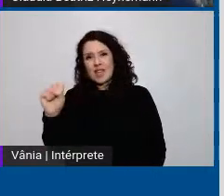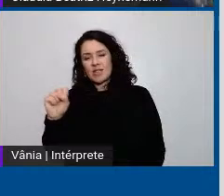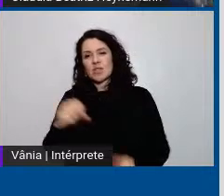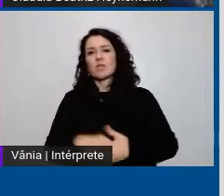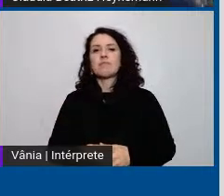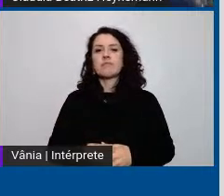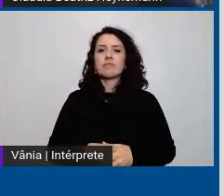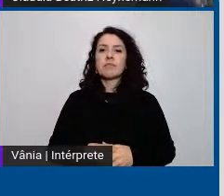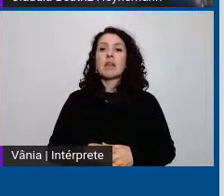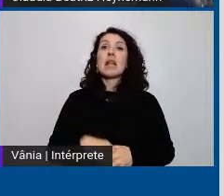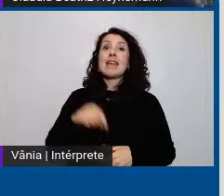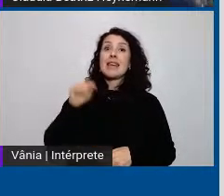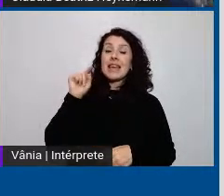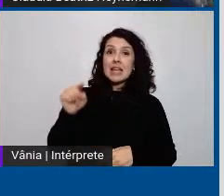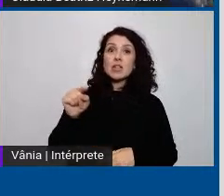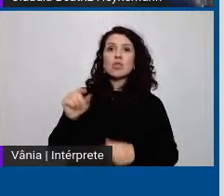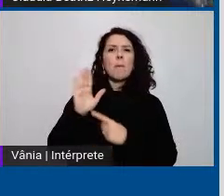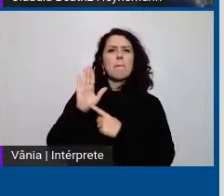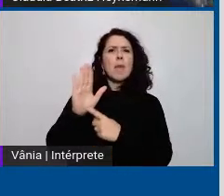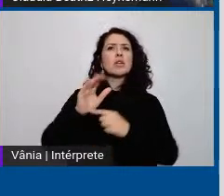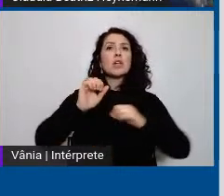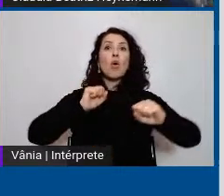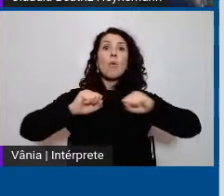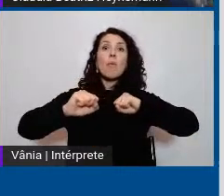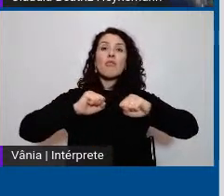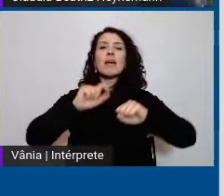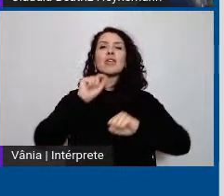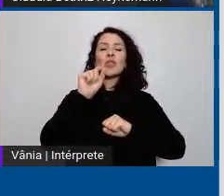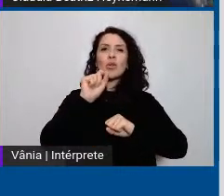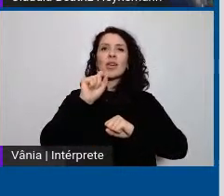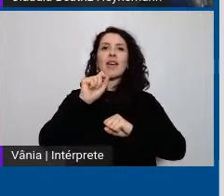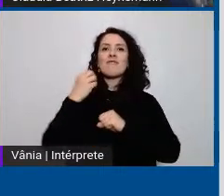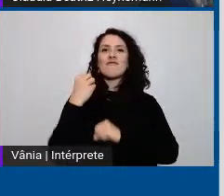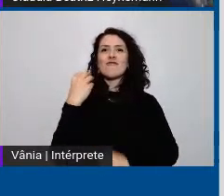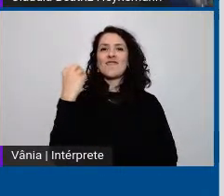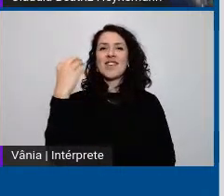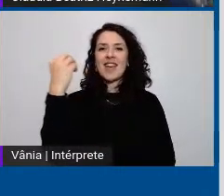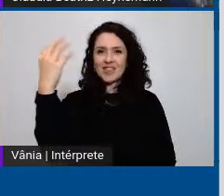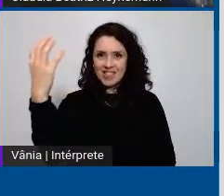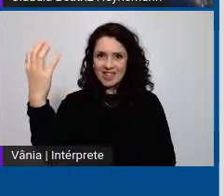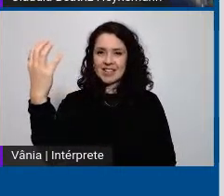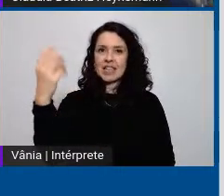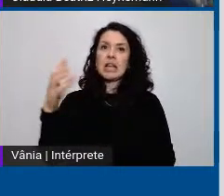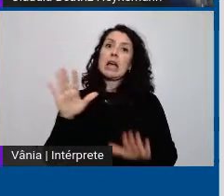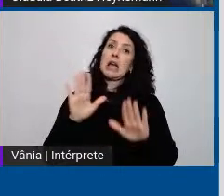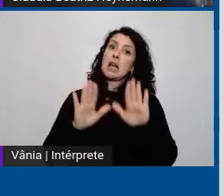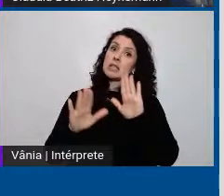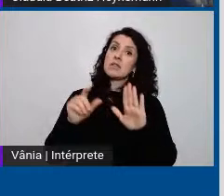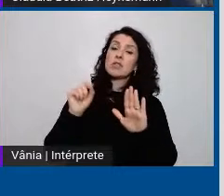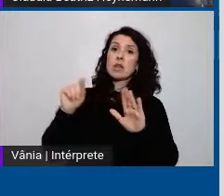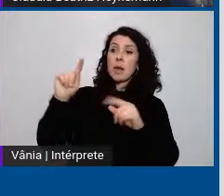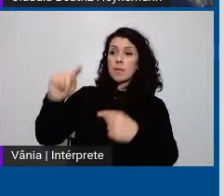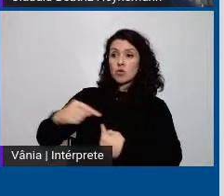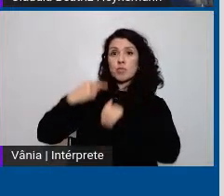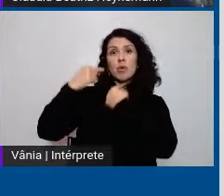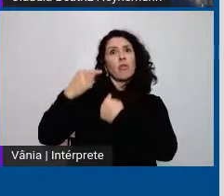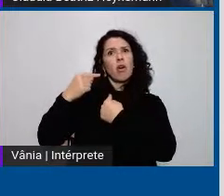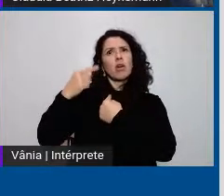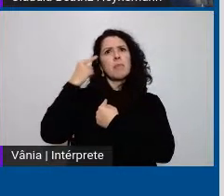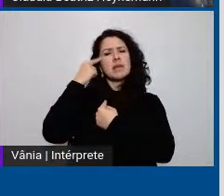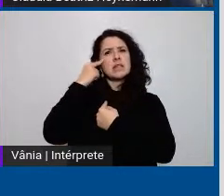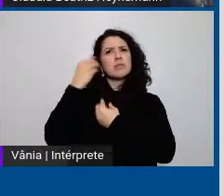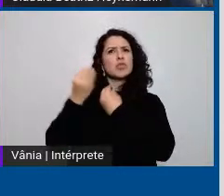já instaura um movimento, o da viagem, por suposto, das inferências que provocam, criando sucessões ou